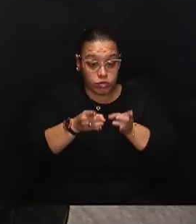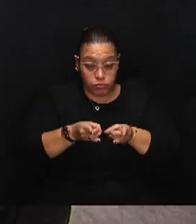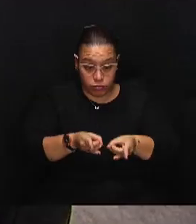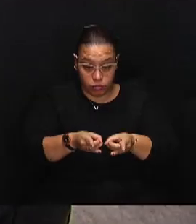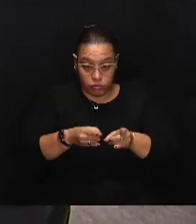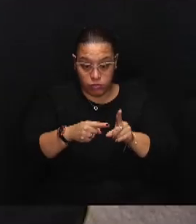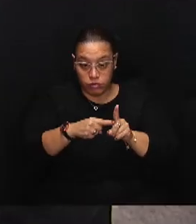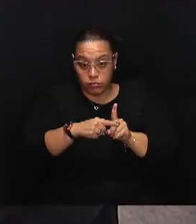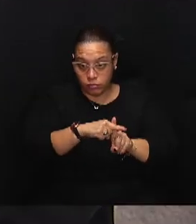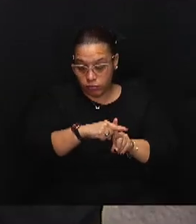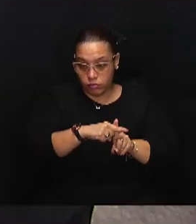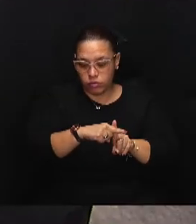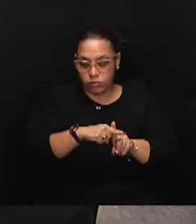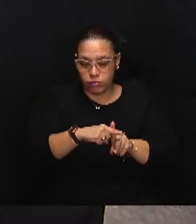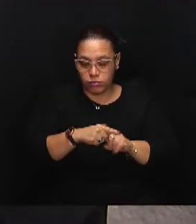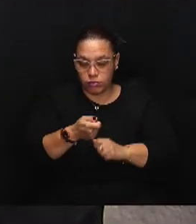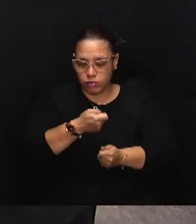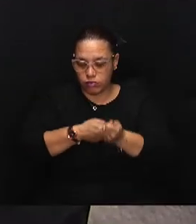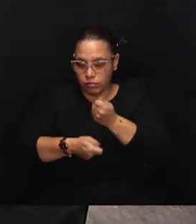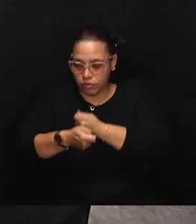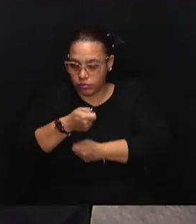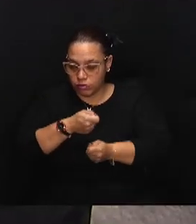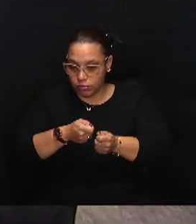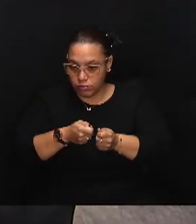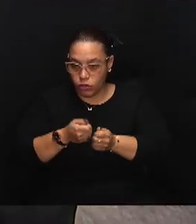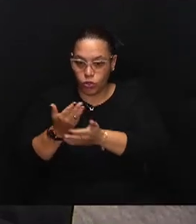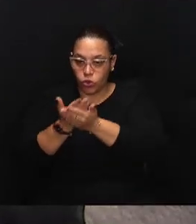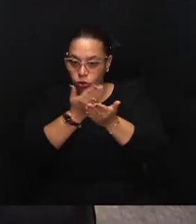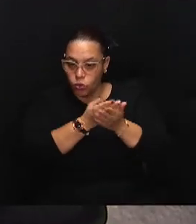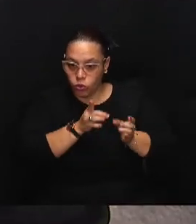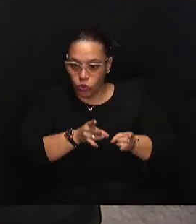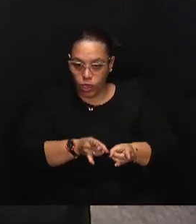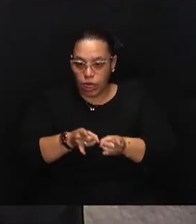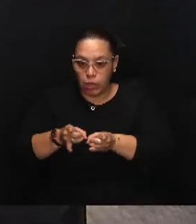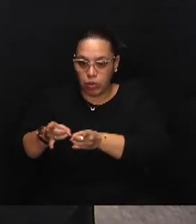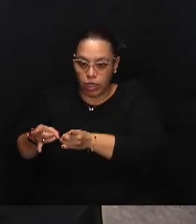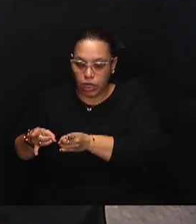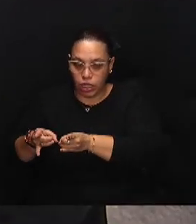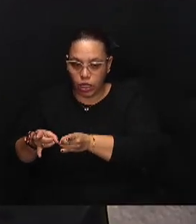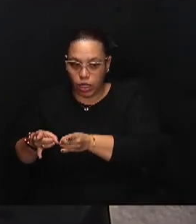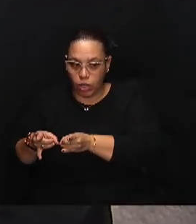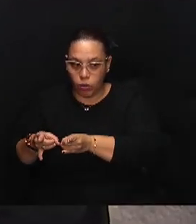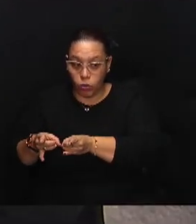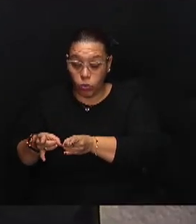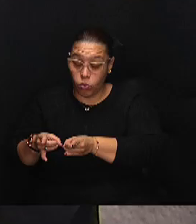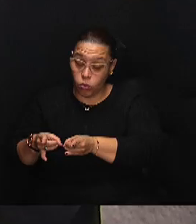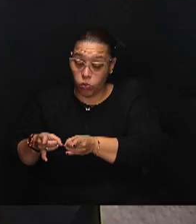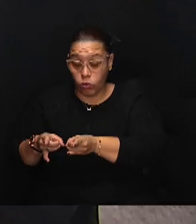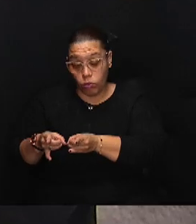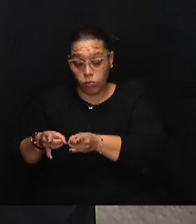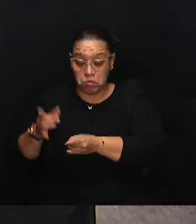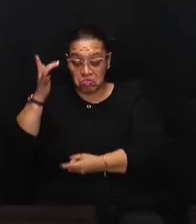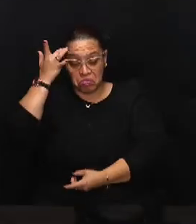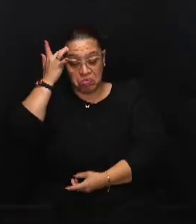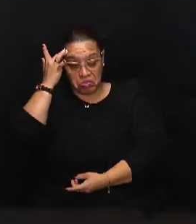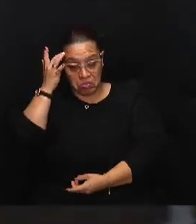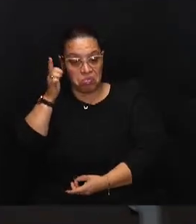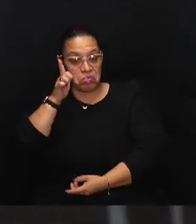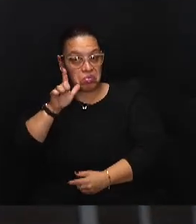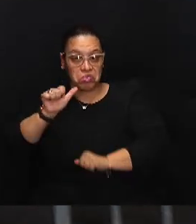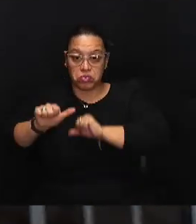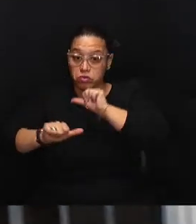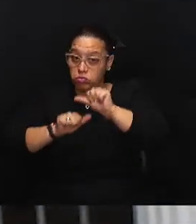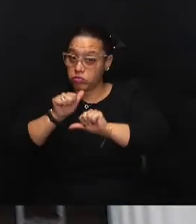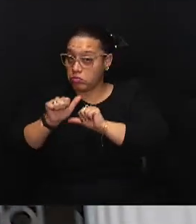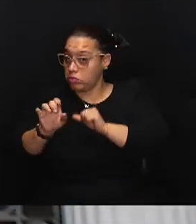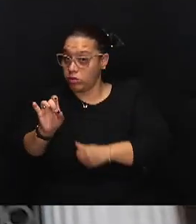hoje faço parte também da Associação Brasileira de Estudos Cemiteriais. Acho que a gente conseguiu importantes mudanças, não